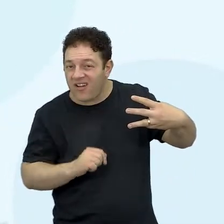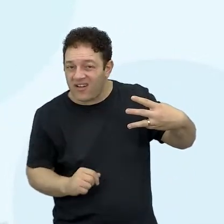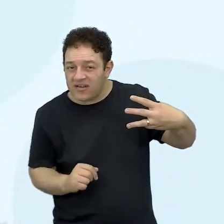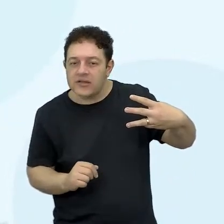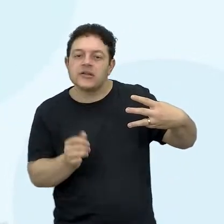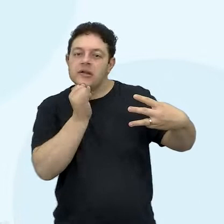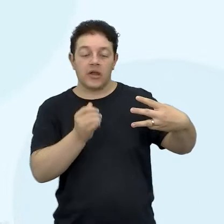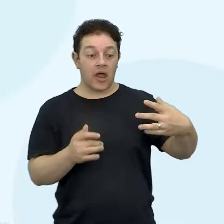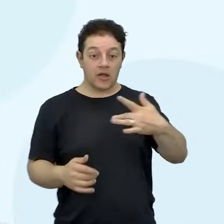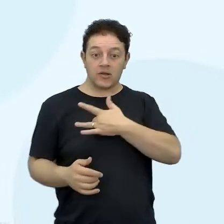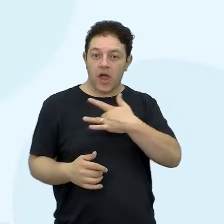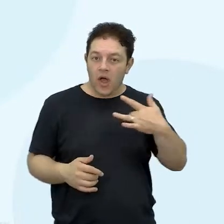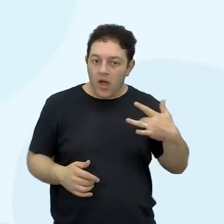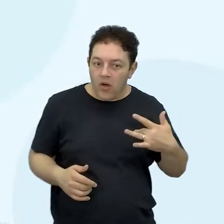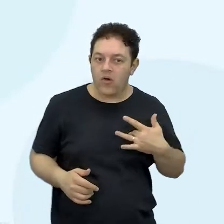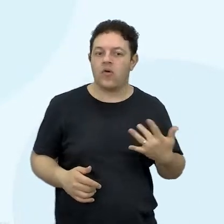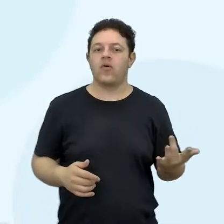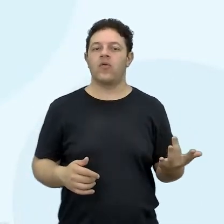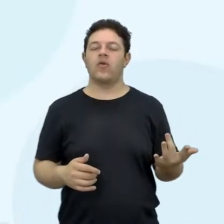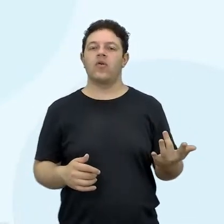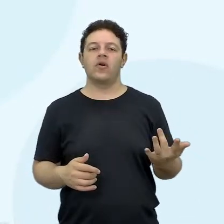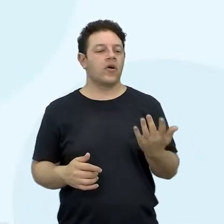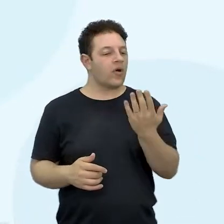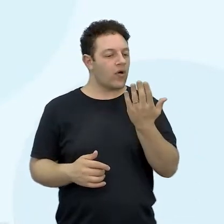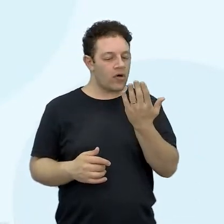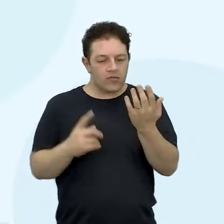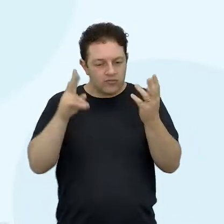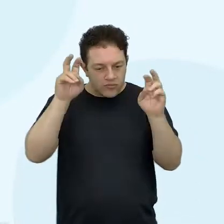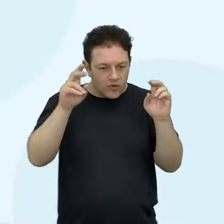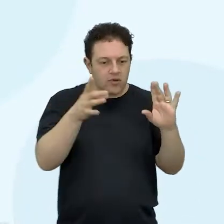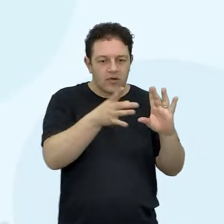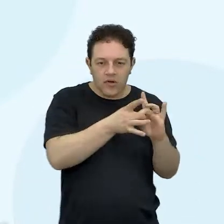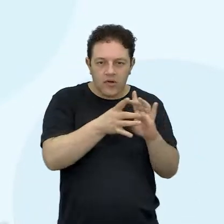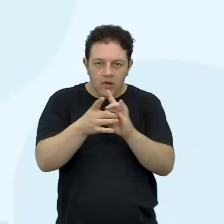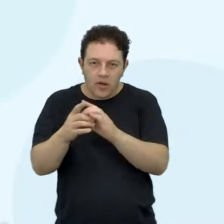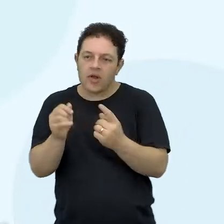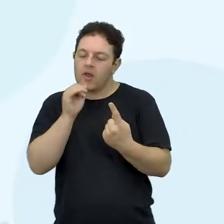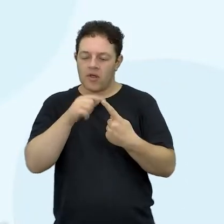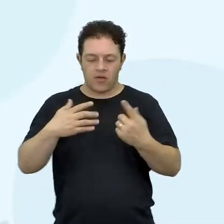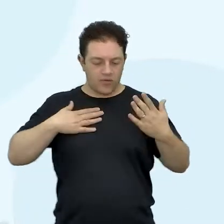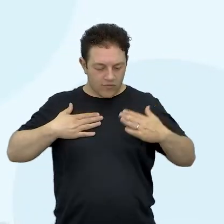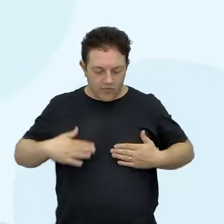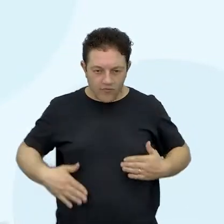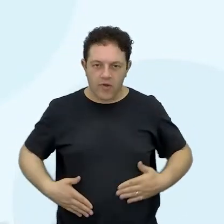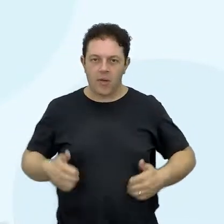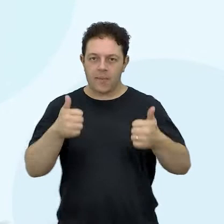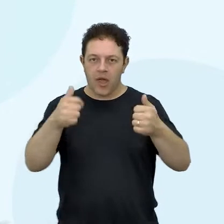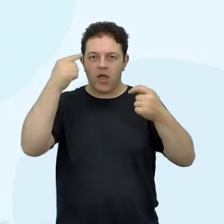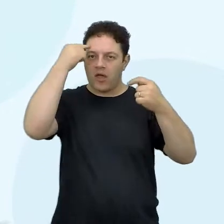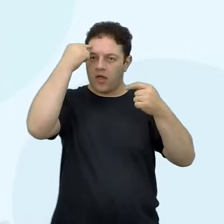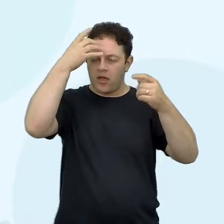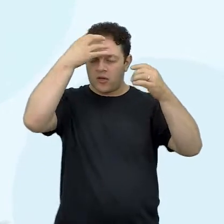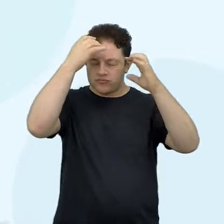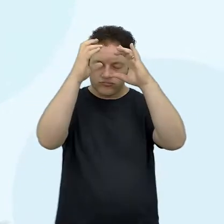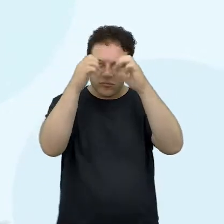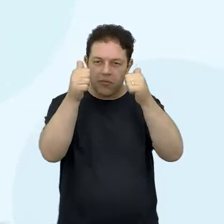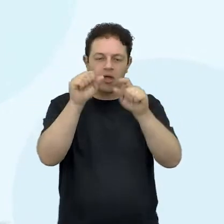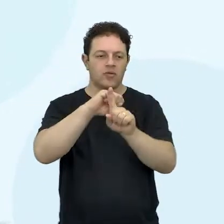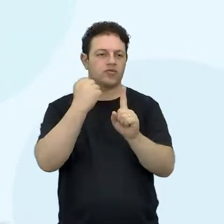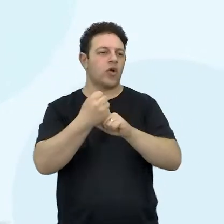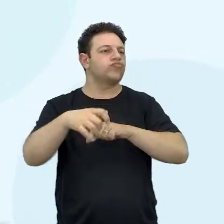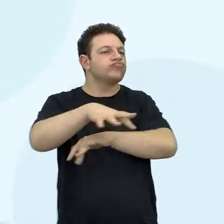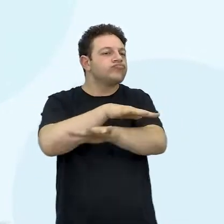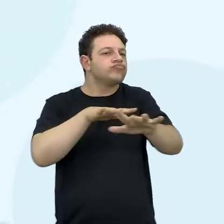de saúde, onde a gente culmina em estado de bem-estar físico, mental e social, será que a